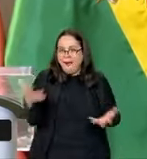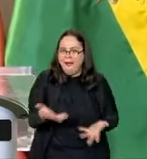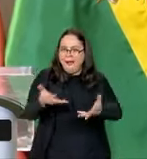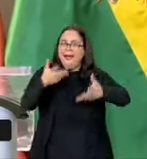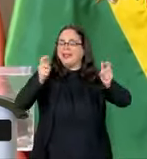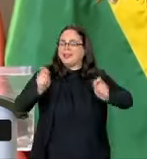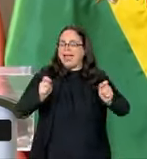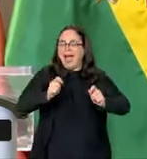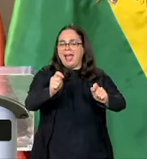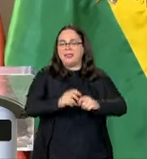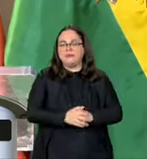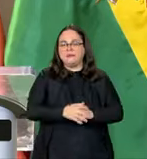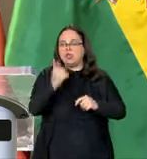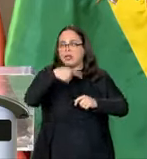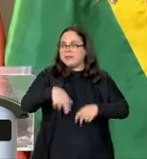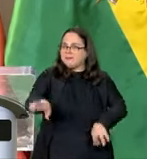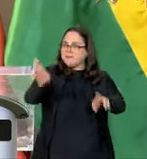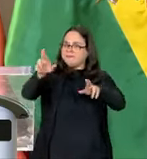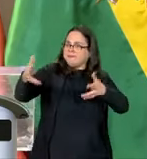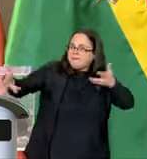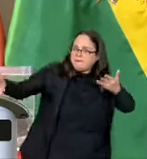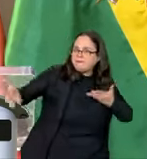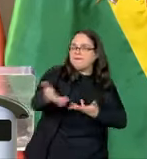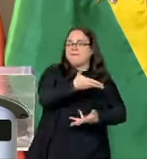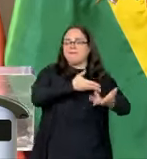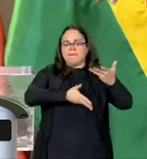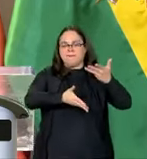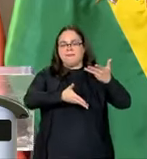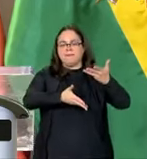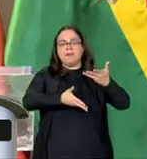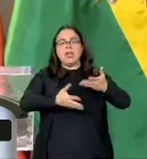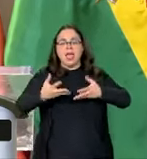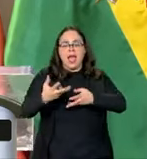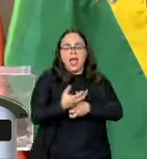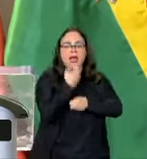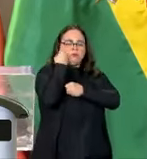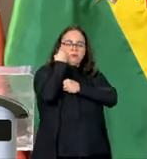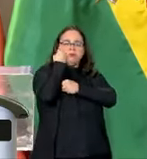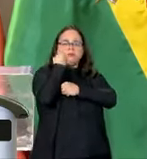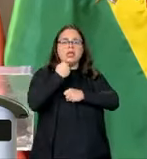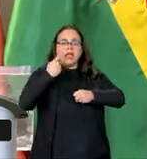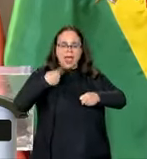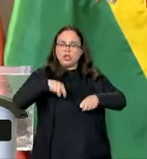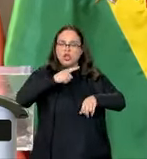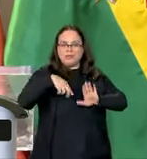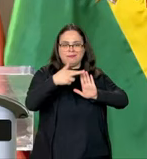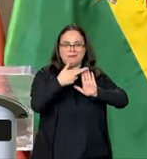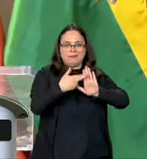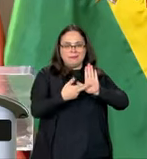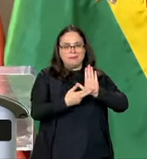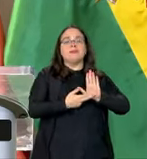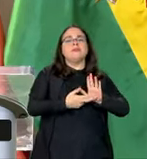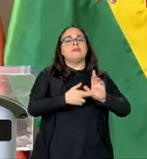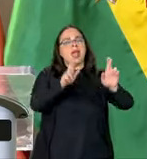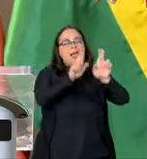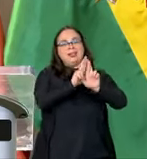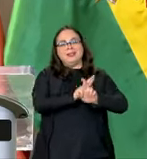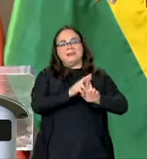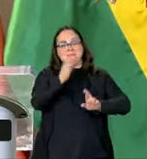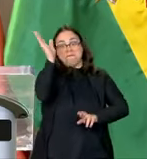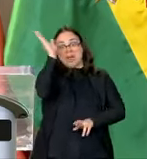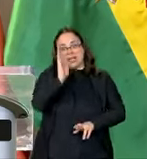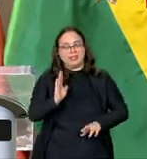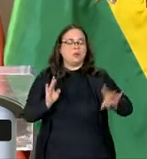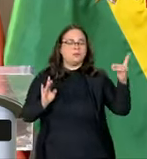É esse espírito de intercâmbio e cooperação que pauta a relação entre o Brasil e a Bolívia. Estou